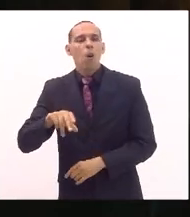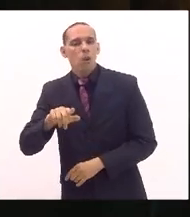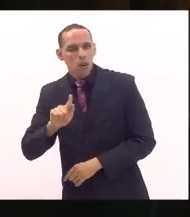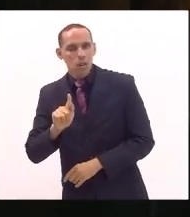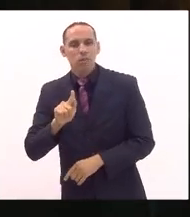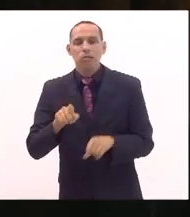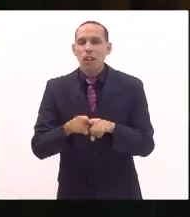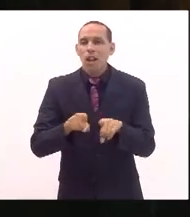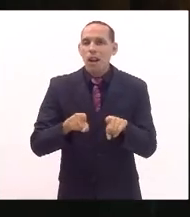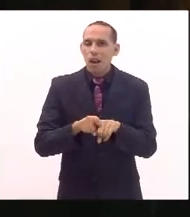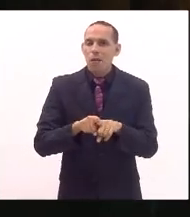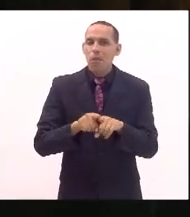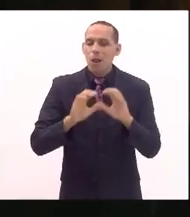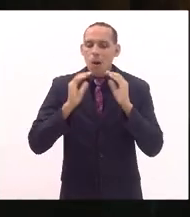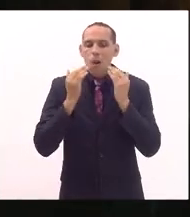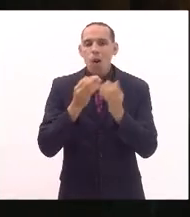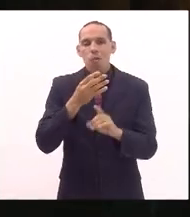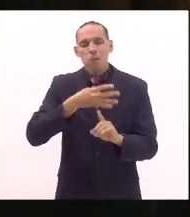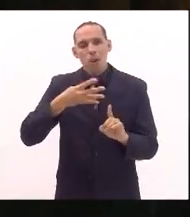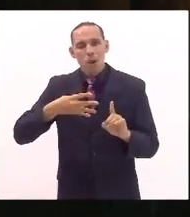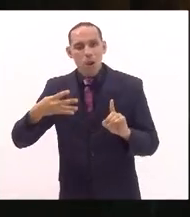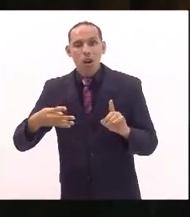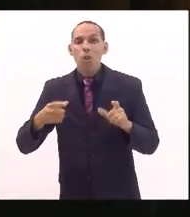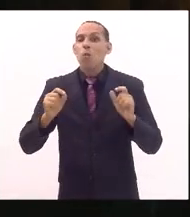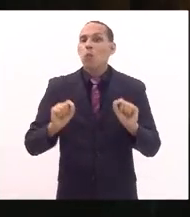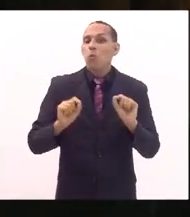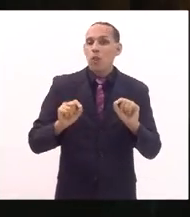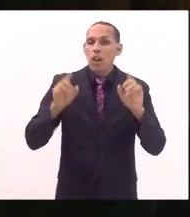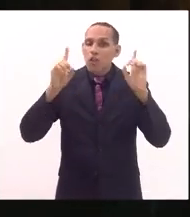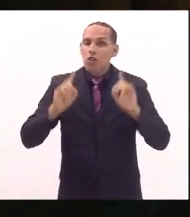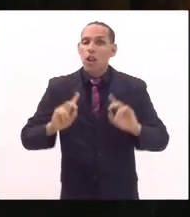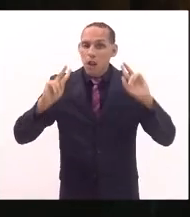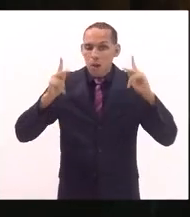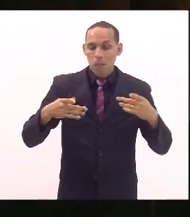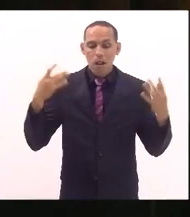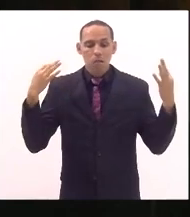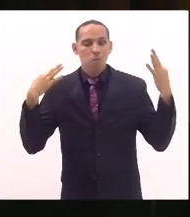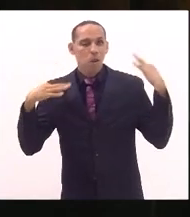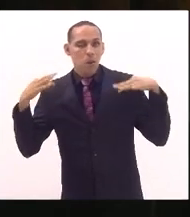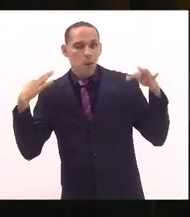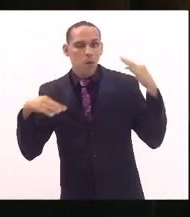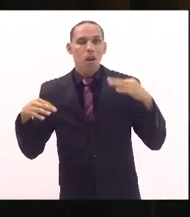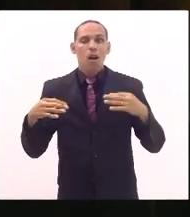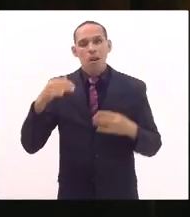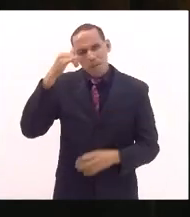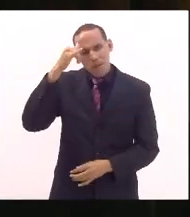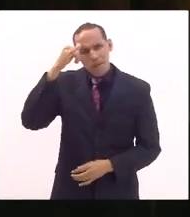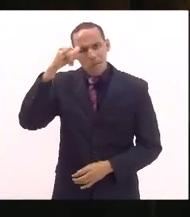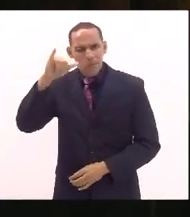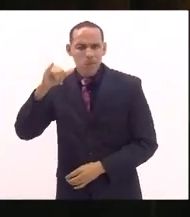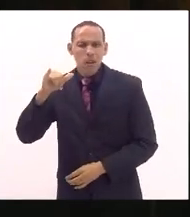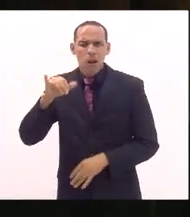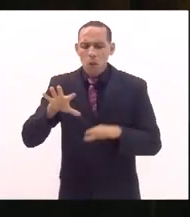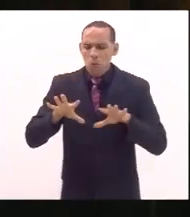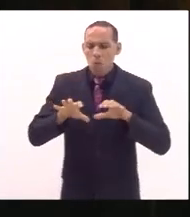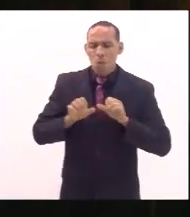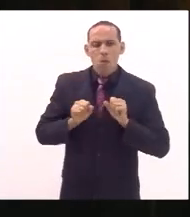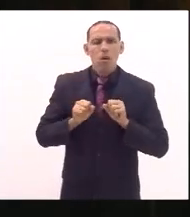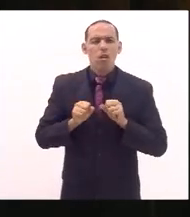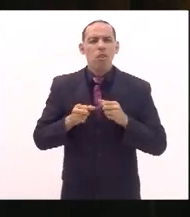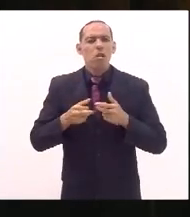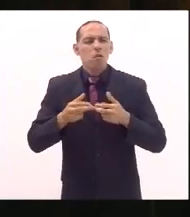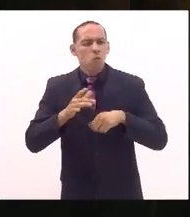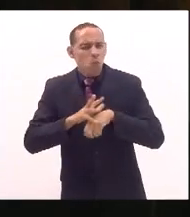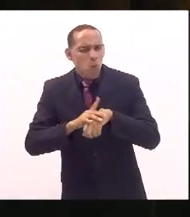e da comunidade LGBT II nas matérias de direitos humanos turismo local prevenção à infecção sexualmente